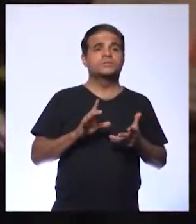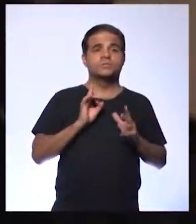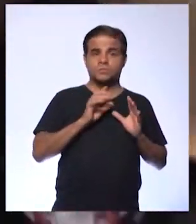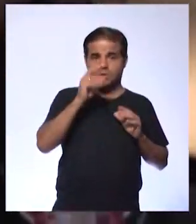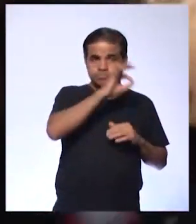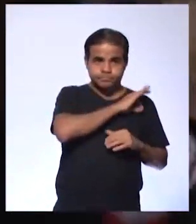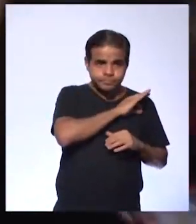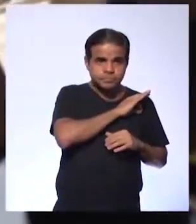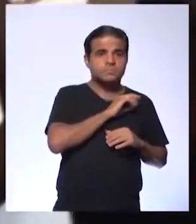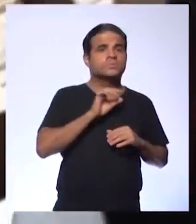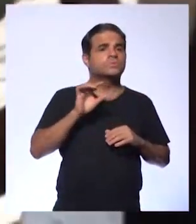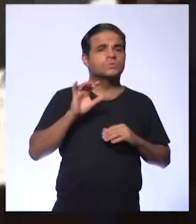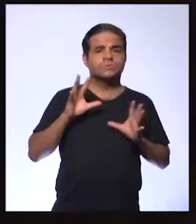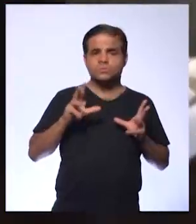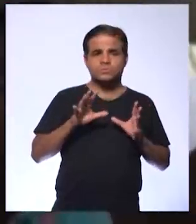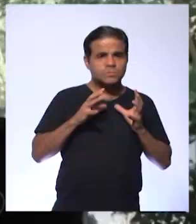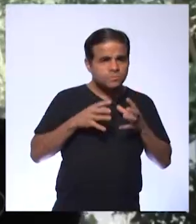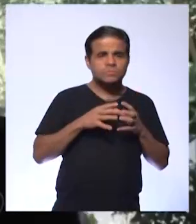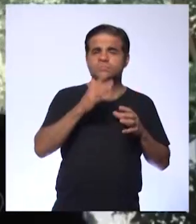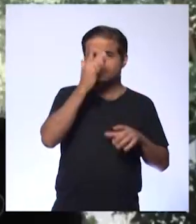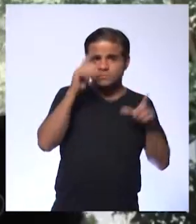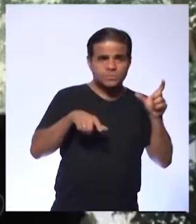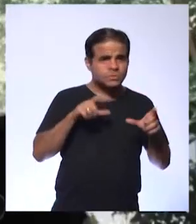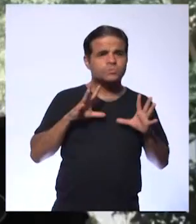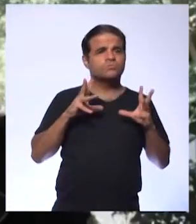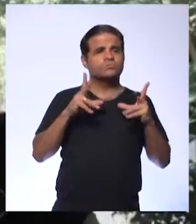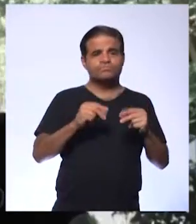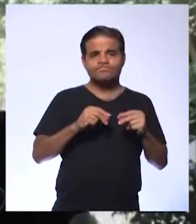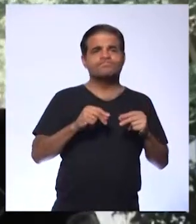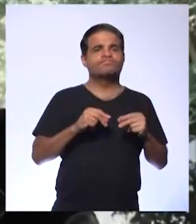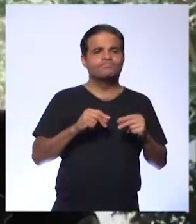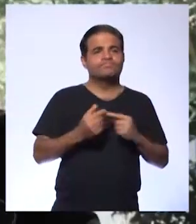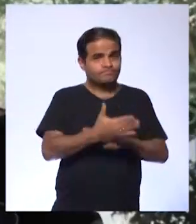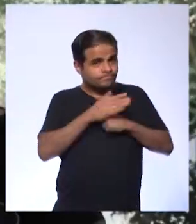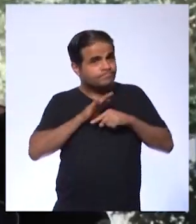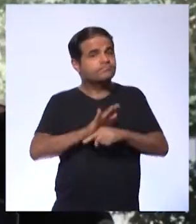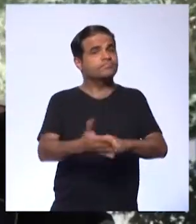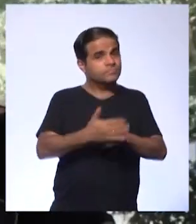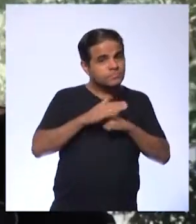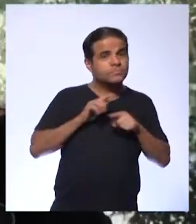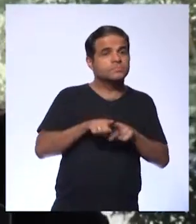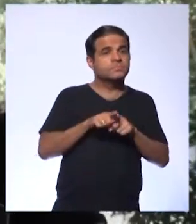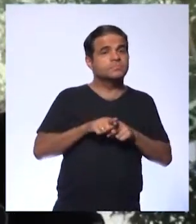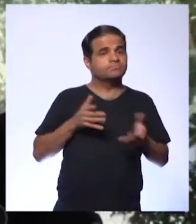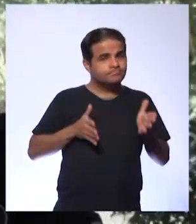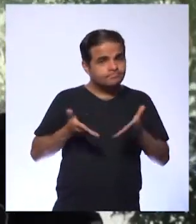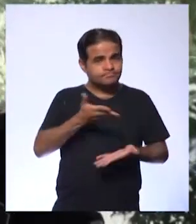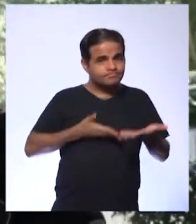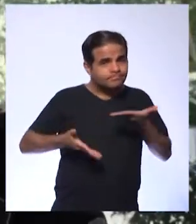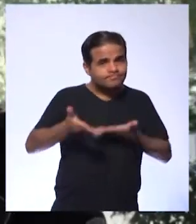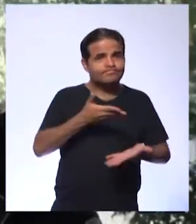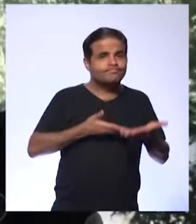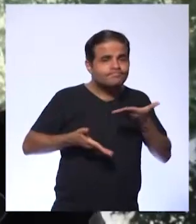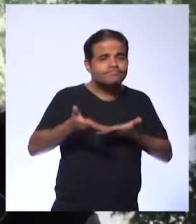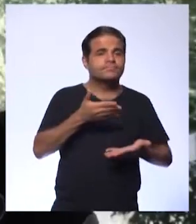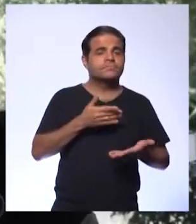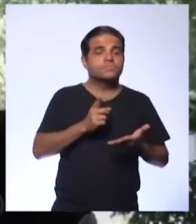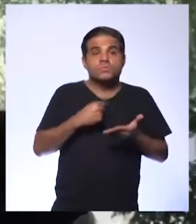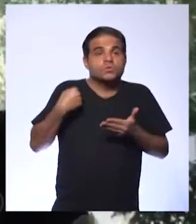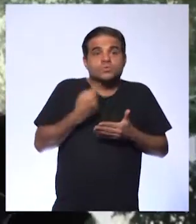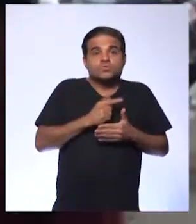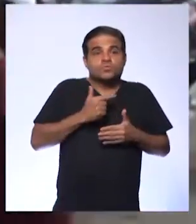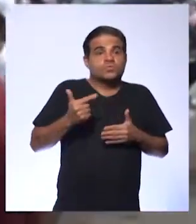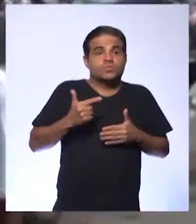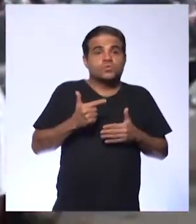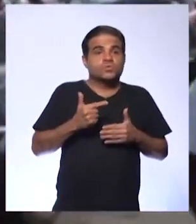a Polícia Nacional Haitiana não, mas os cidadãos como um todo nos ajudaram também na fase de resgate. Nós não tínhamos